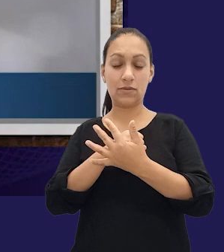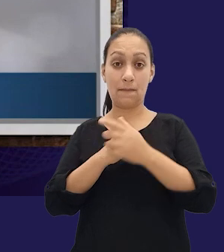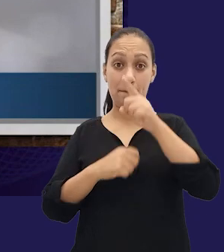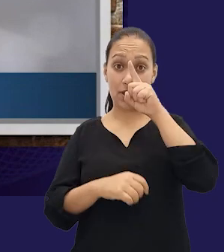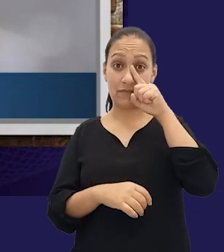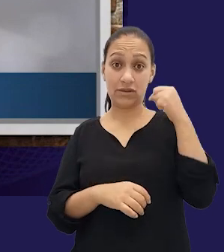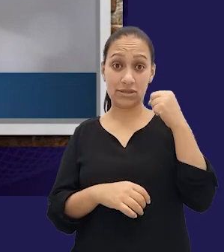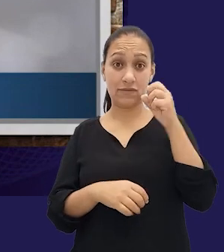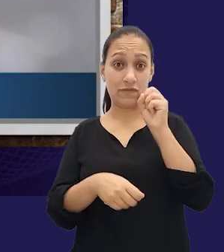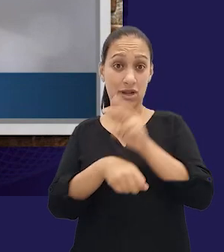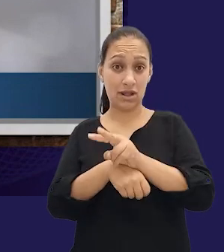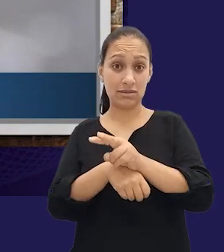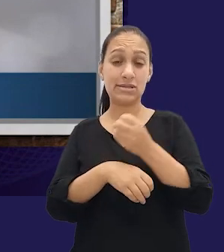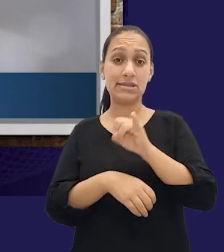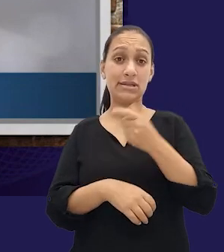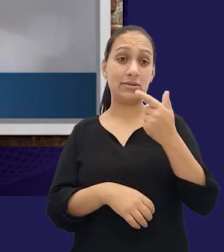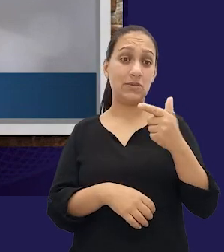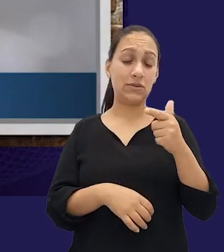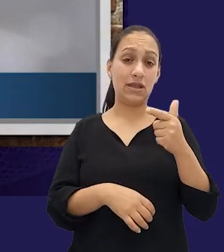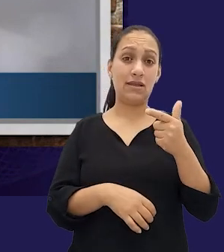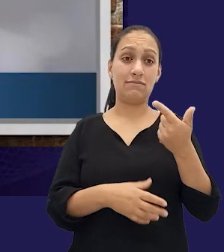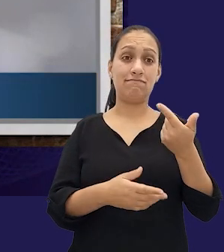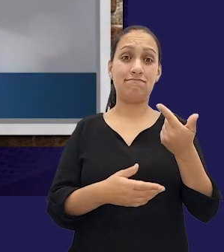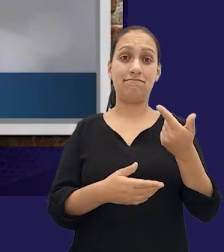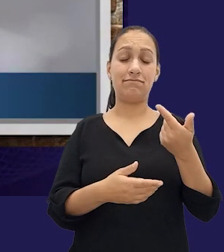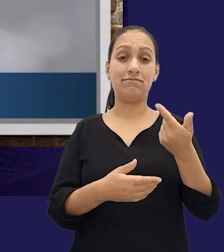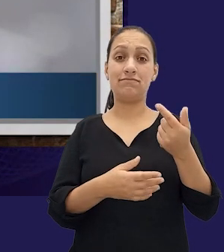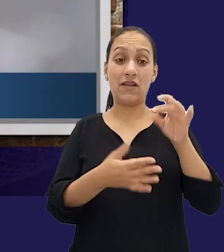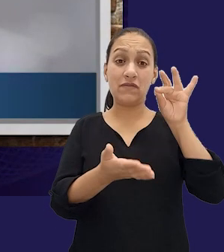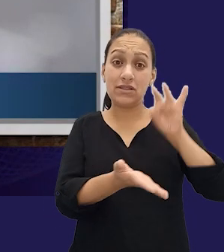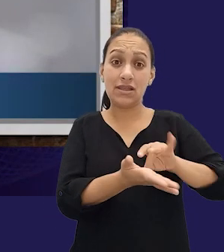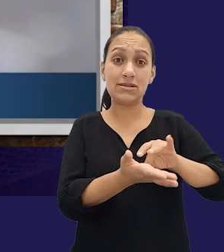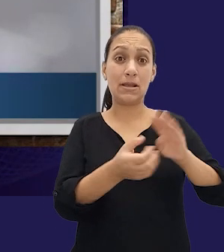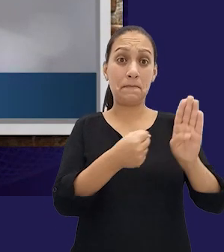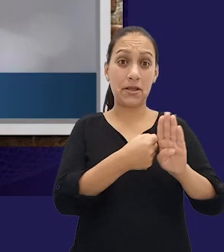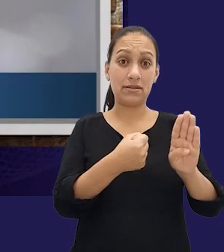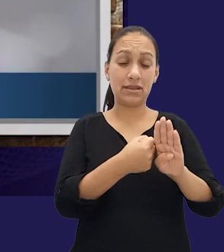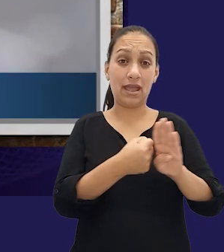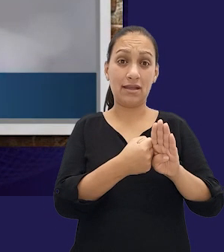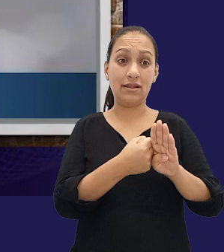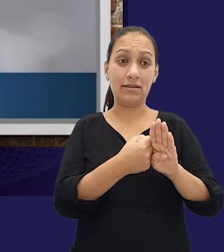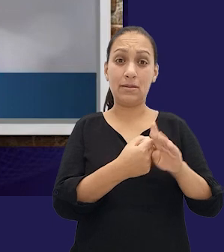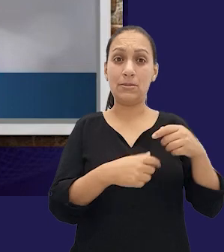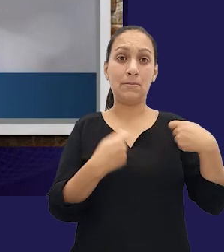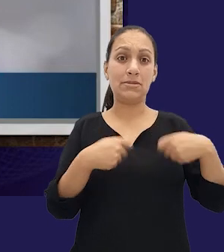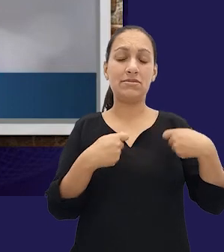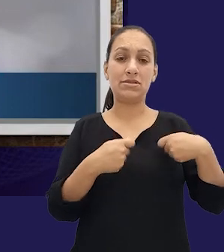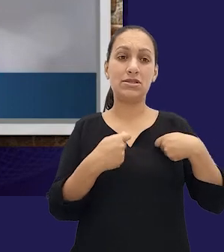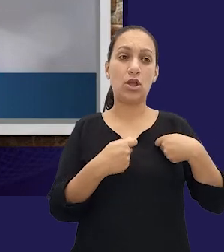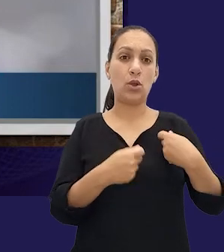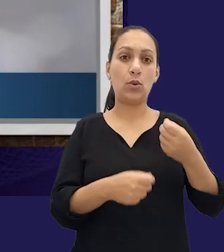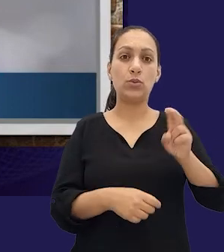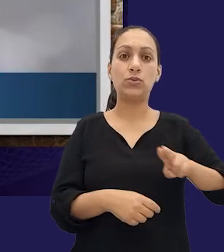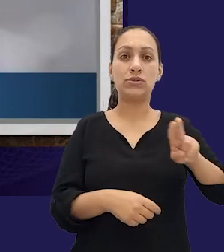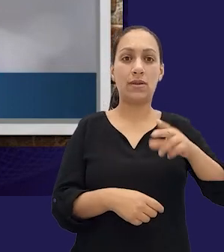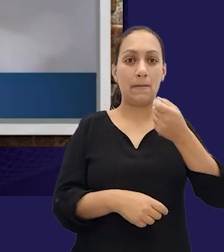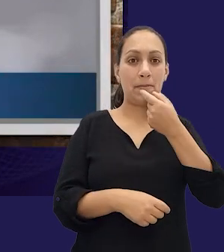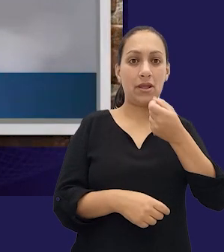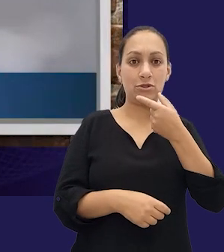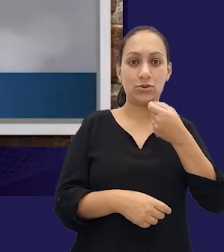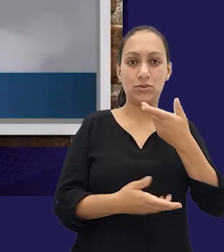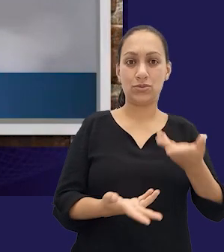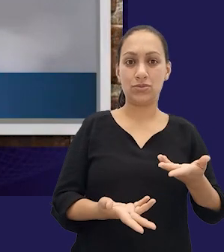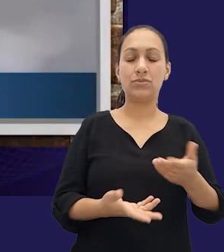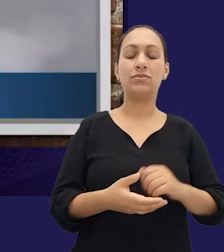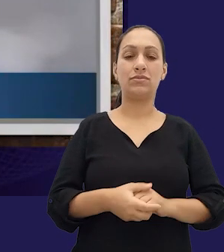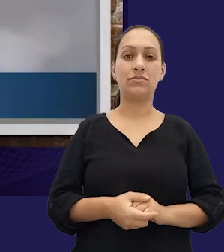tiver indícios e evidências de infecção bacteriana, não é para fazer uso de antimicrobiano algum,